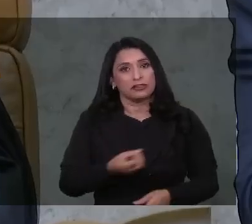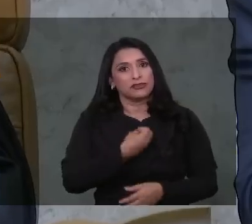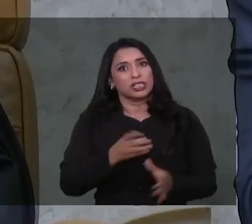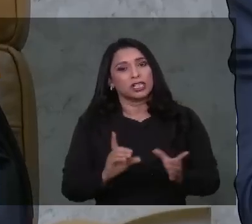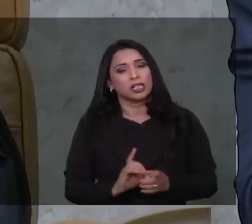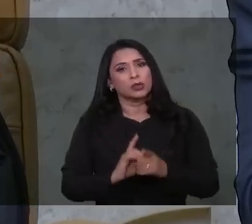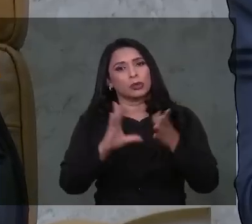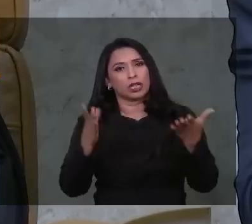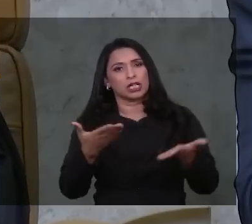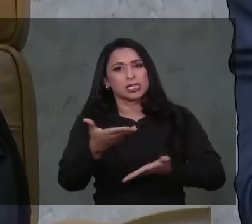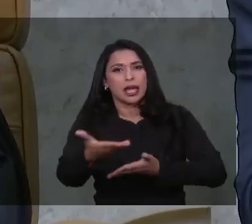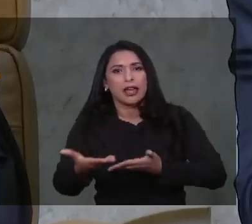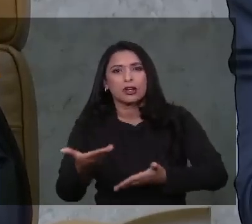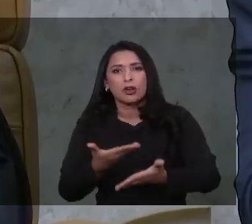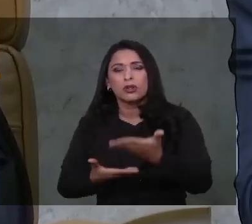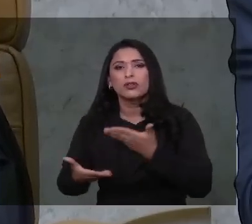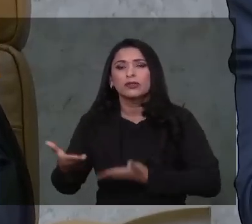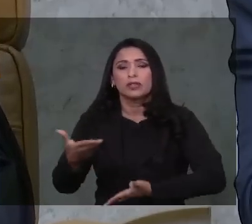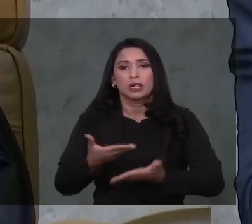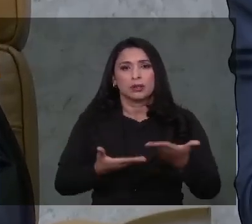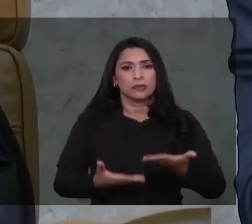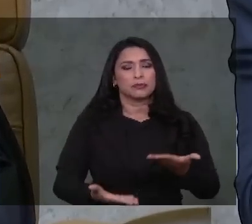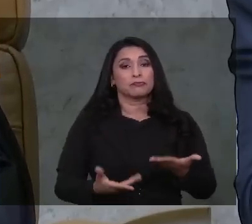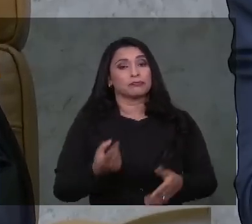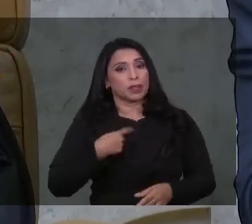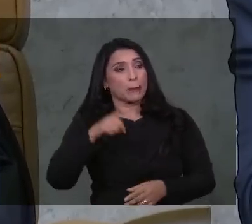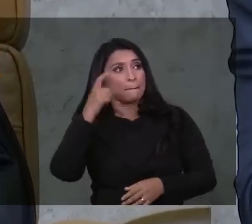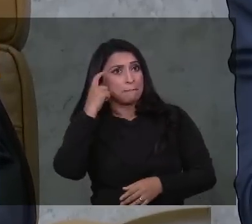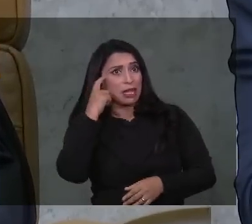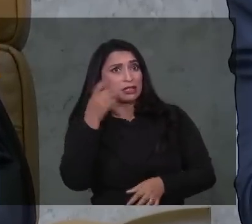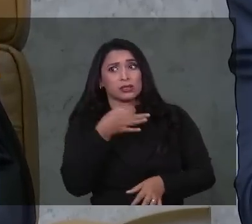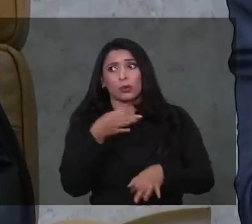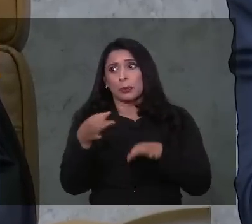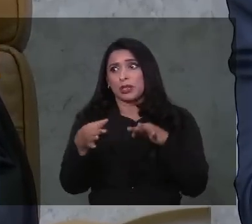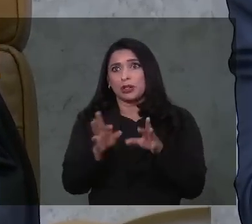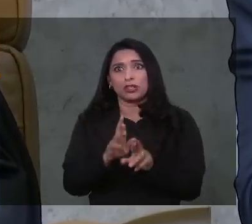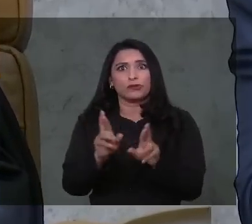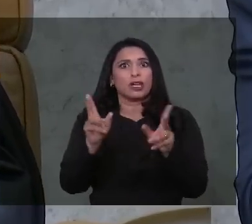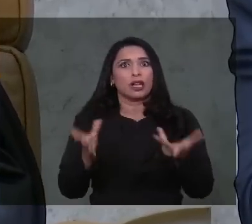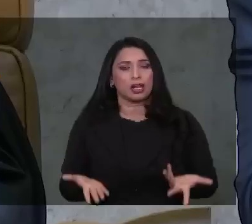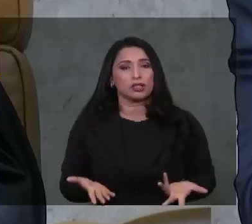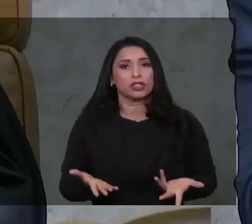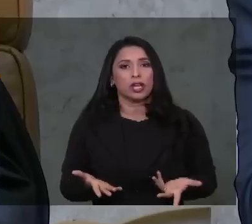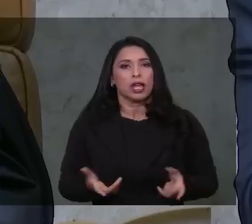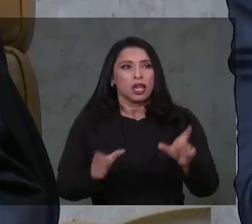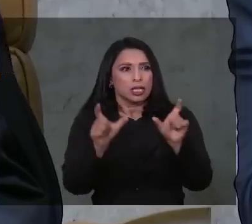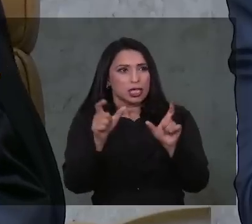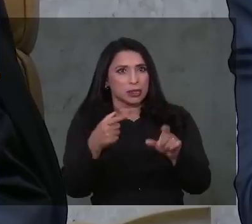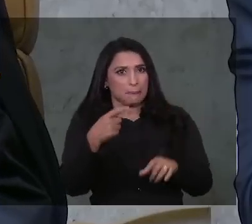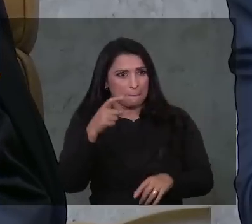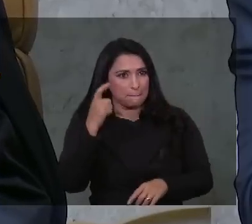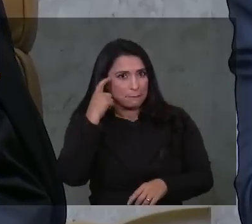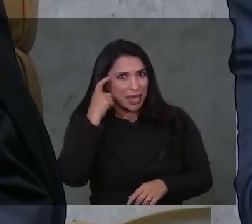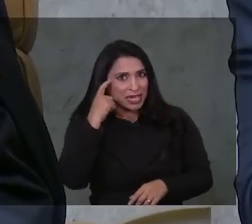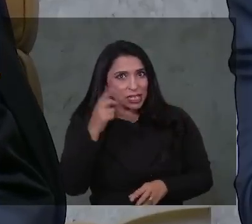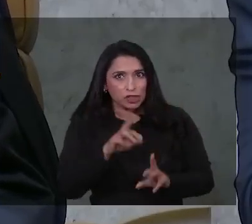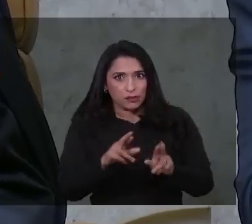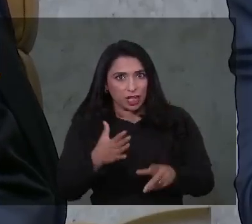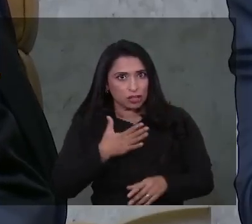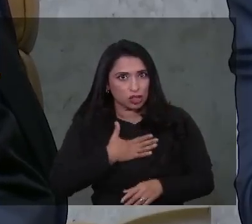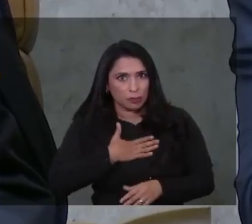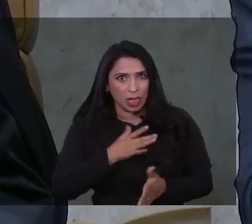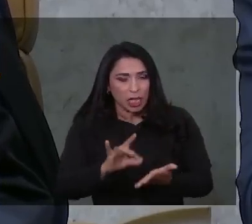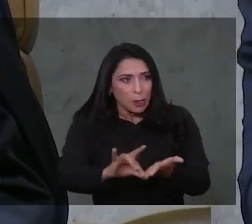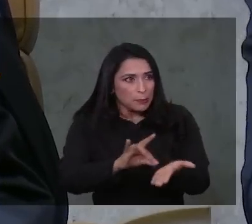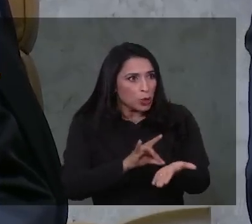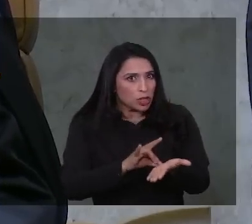a convivência civilizada dos que pensam diferente. E quem pensa diferente de mim não é meu inimigo, mas